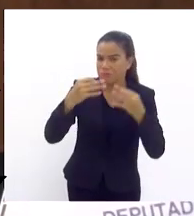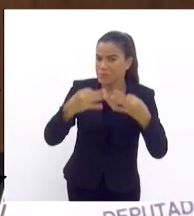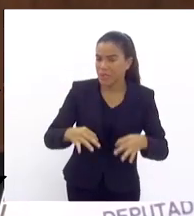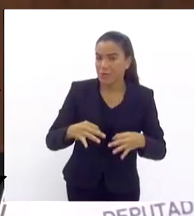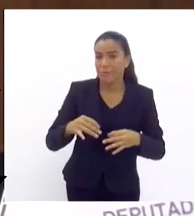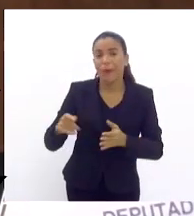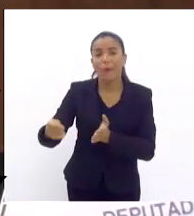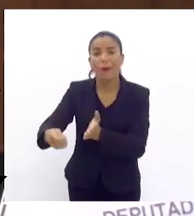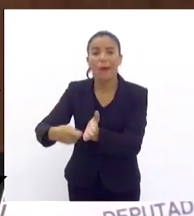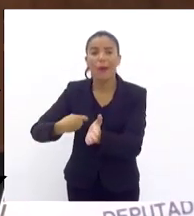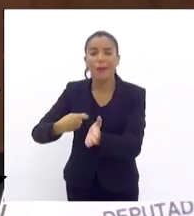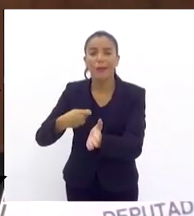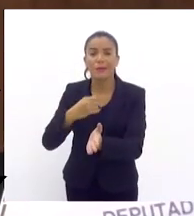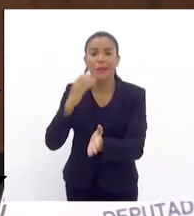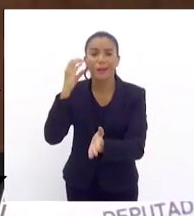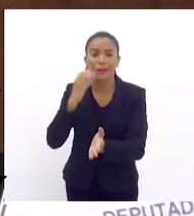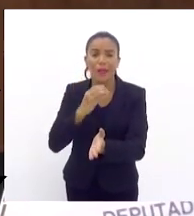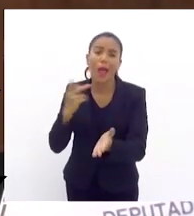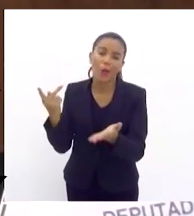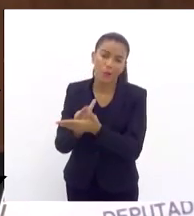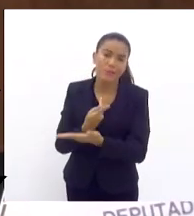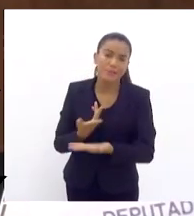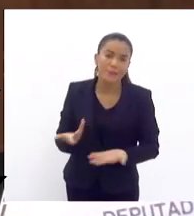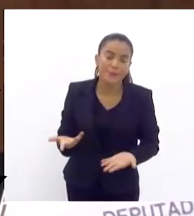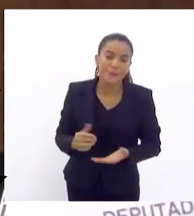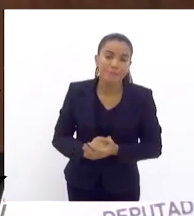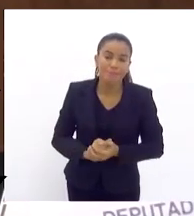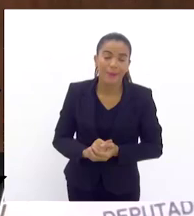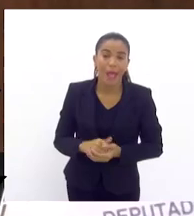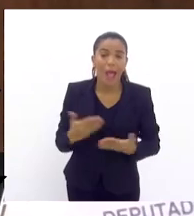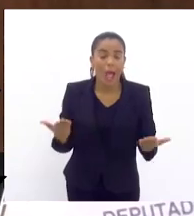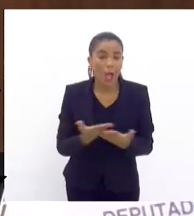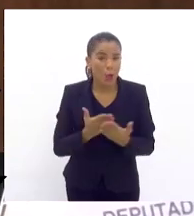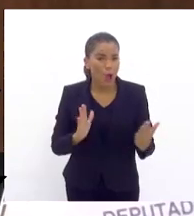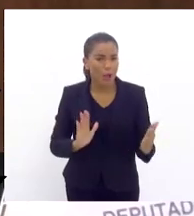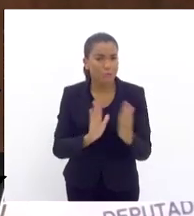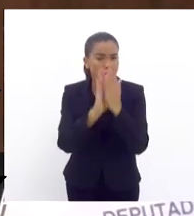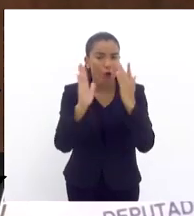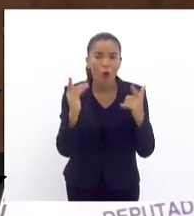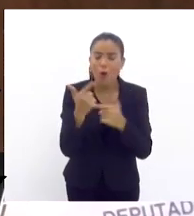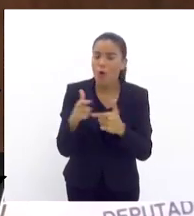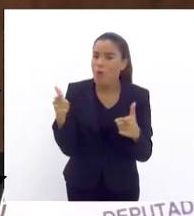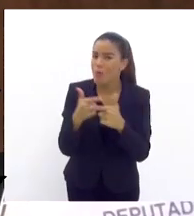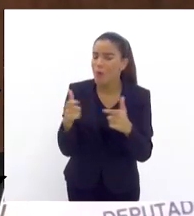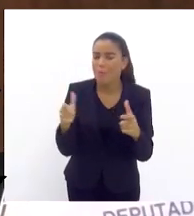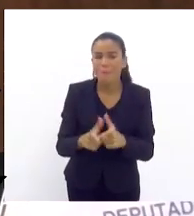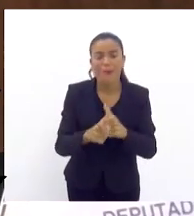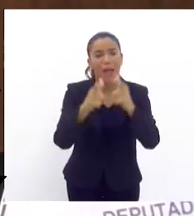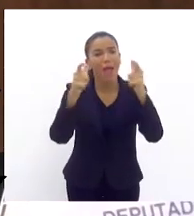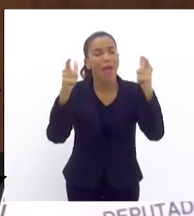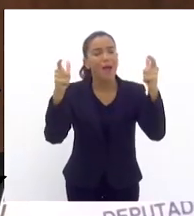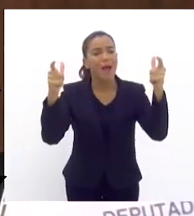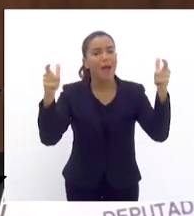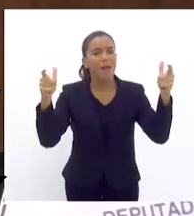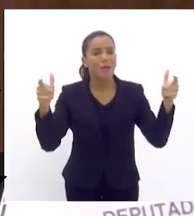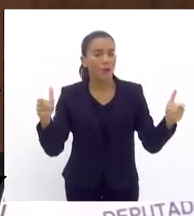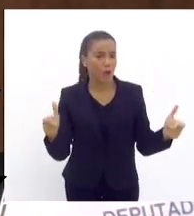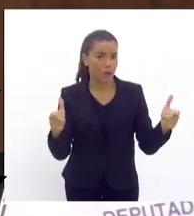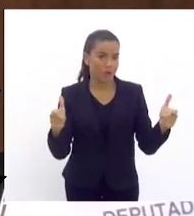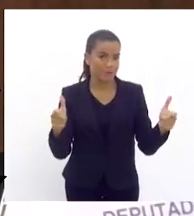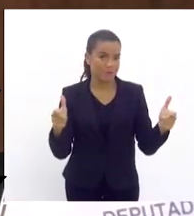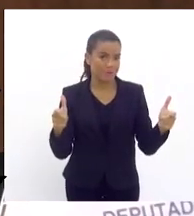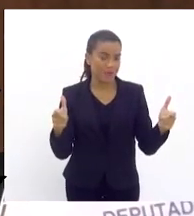canetada do Cláudio Castro, a concessão aconteceu. Nós estamos diante de um problema muito maior, muito maior do que os problemas